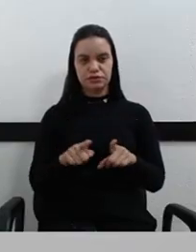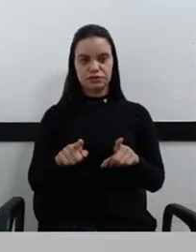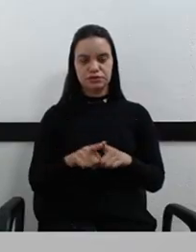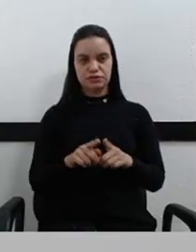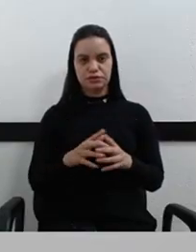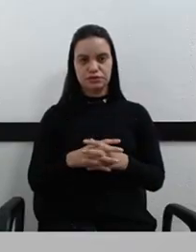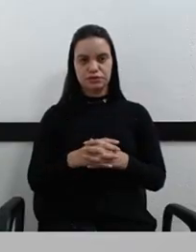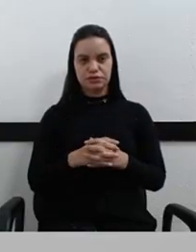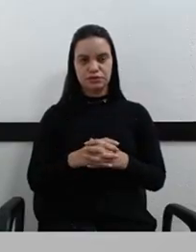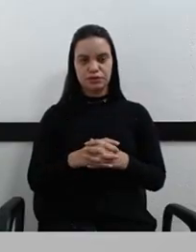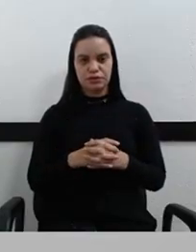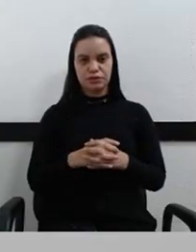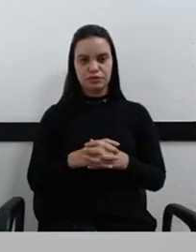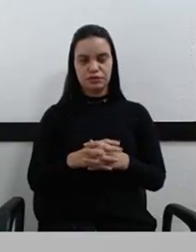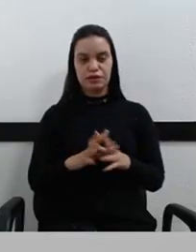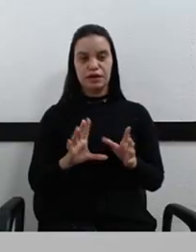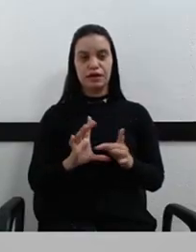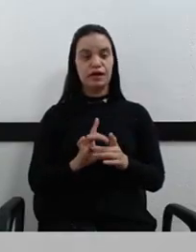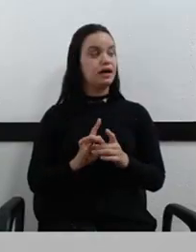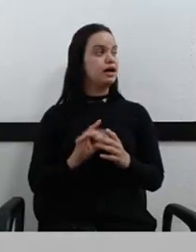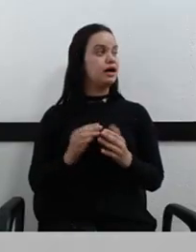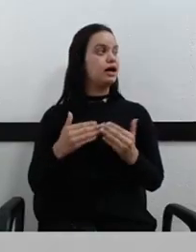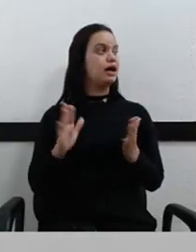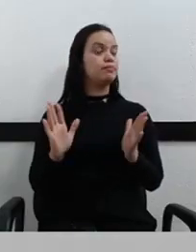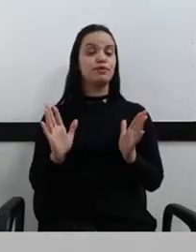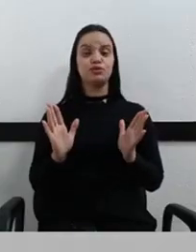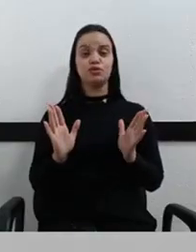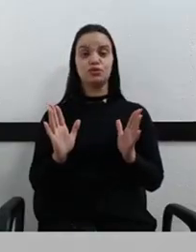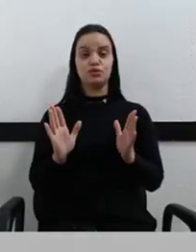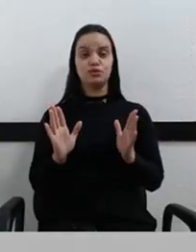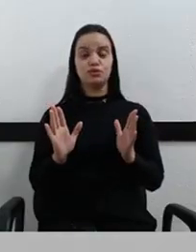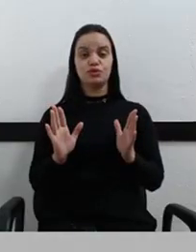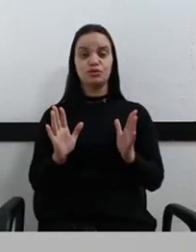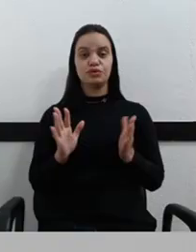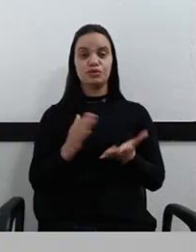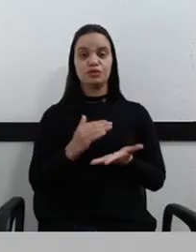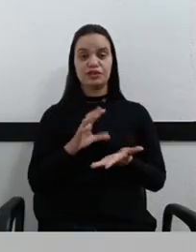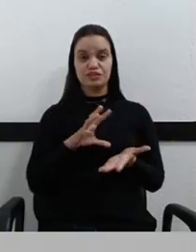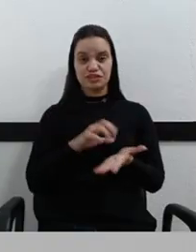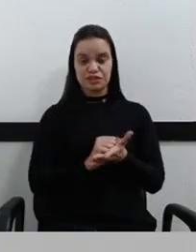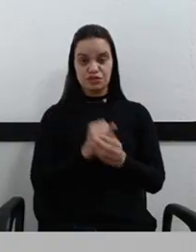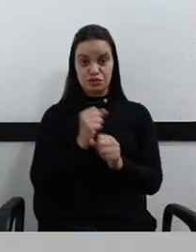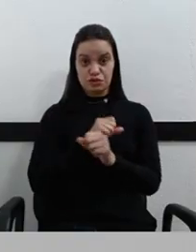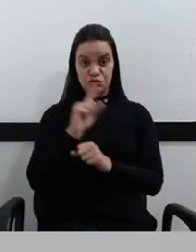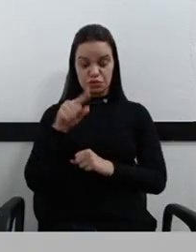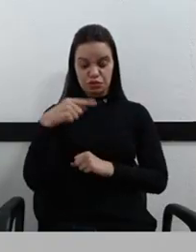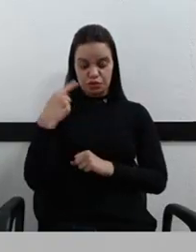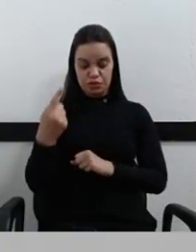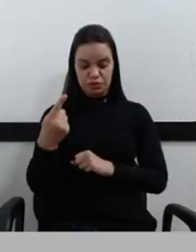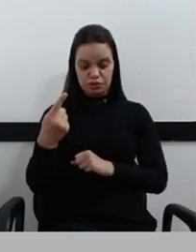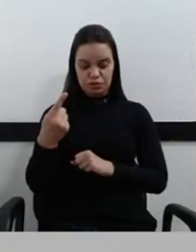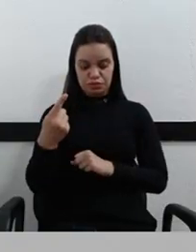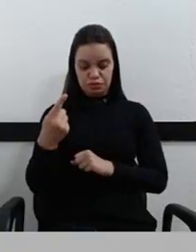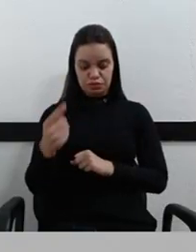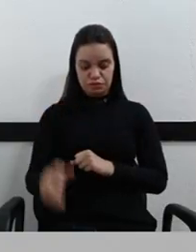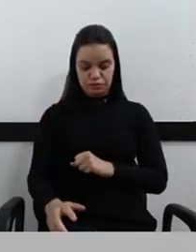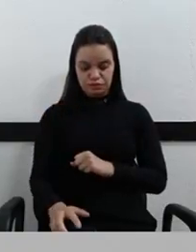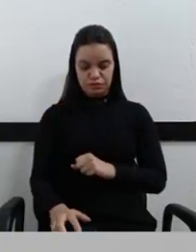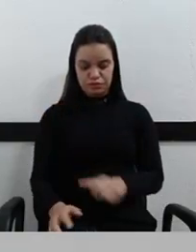e proponho também a reabertura de inscrições no ano que vem para outros